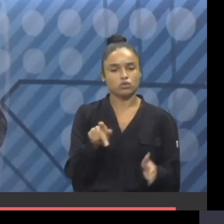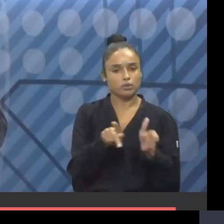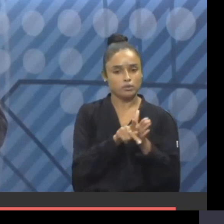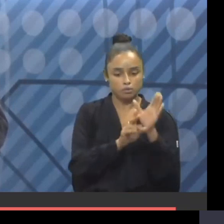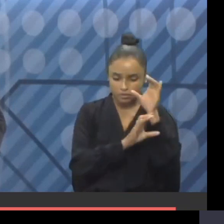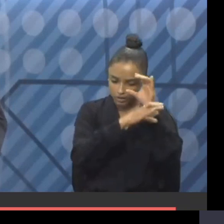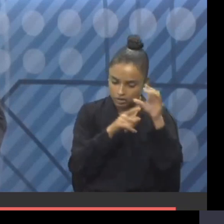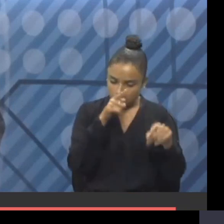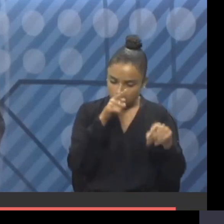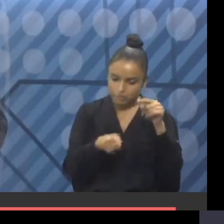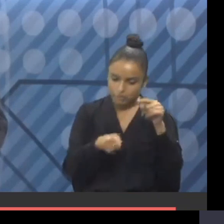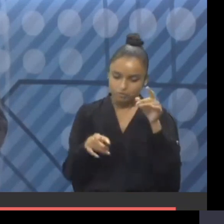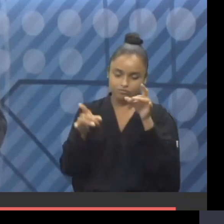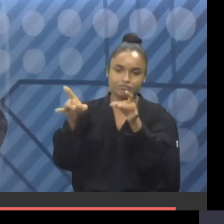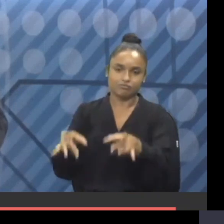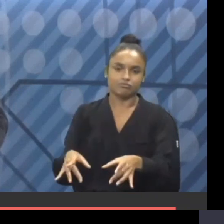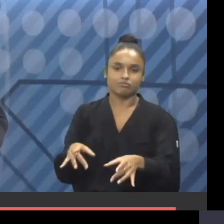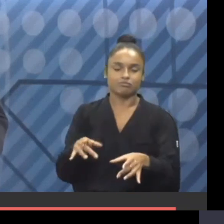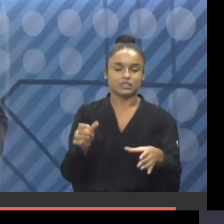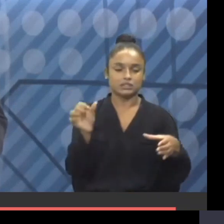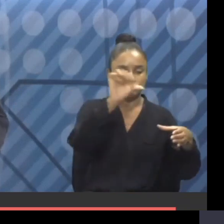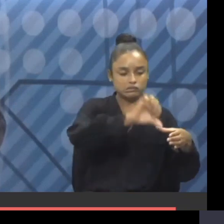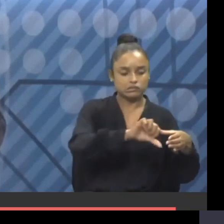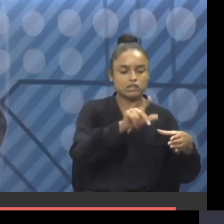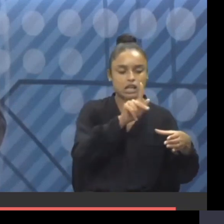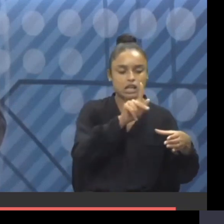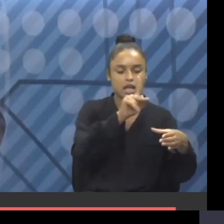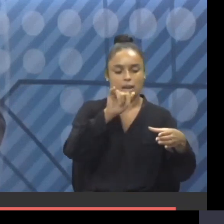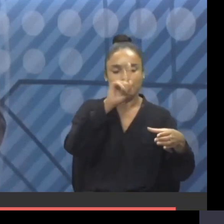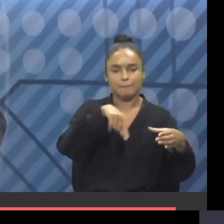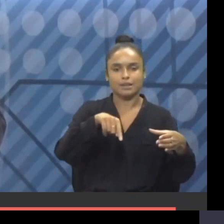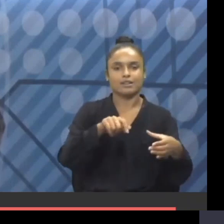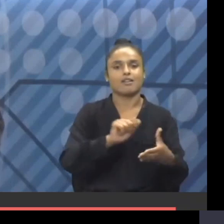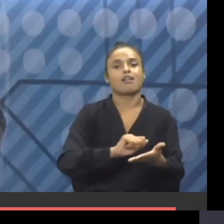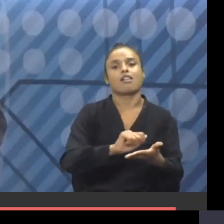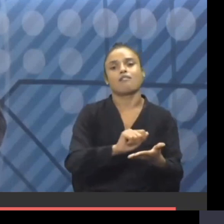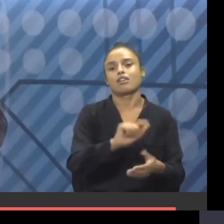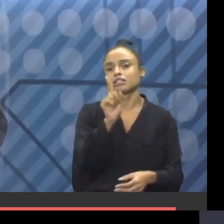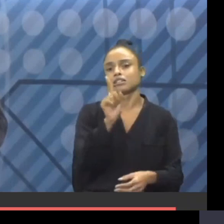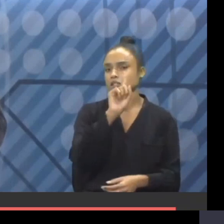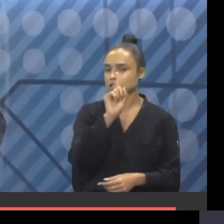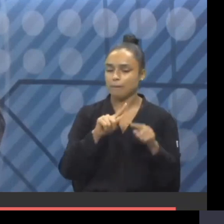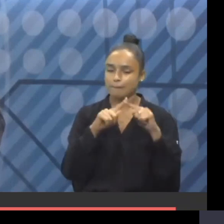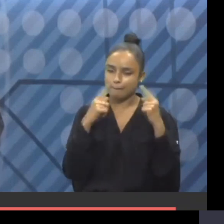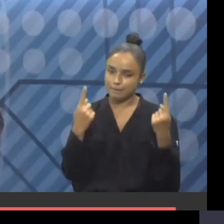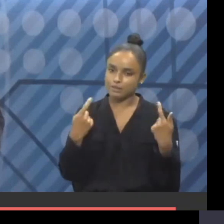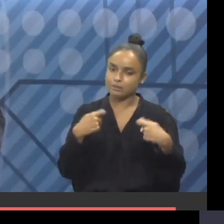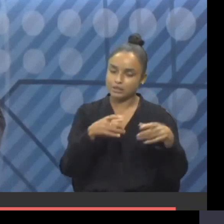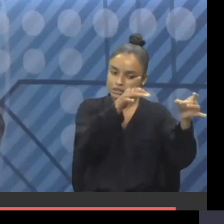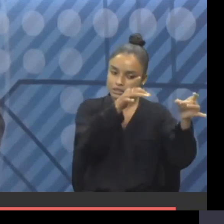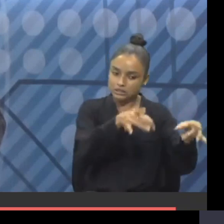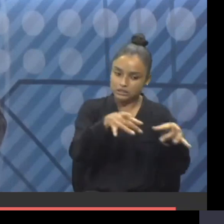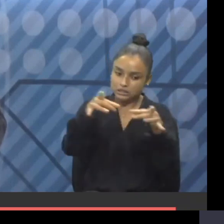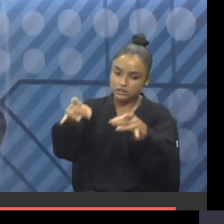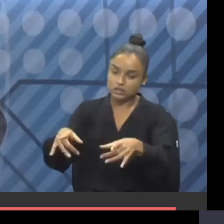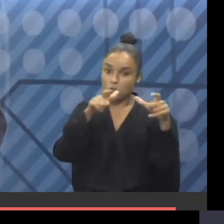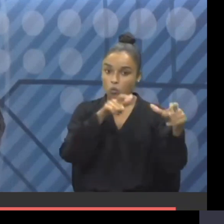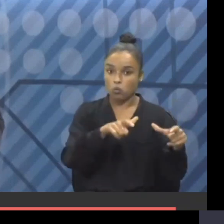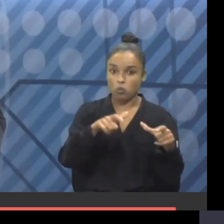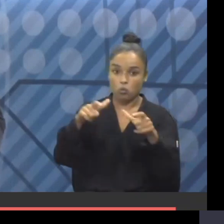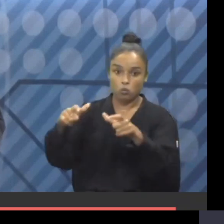podem ser descartados diretamente na pia. Então, nós temos que fazer o correto descarte dos materiais. Além